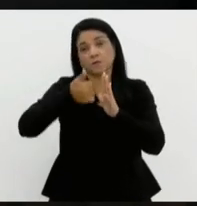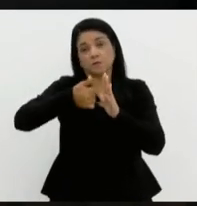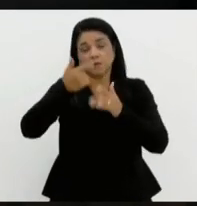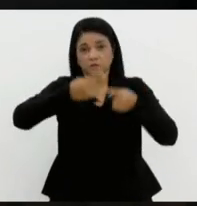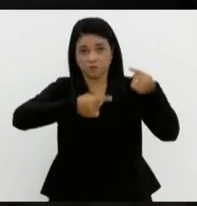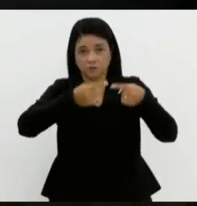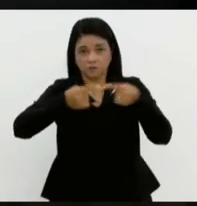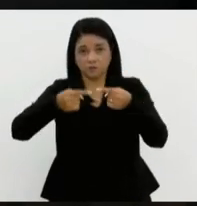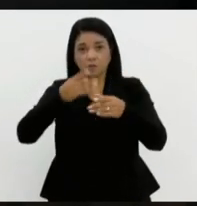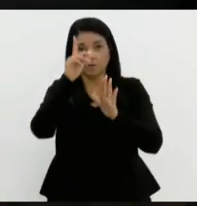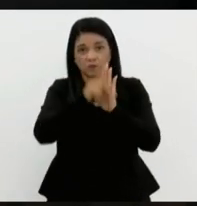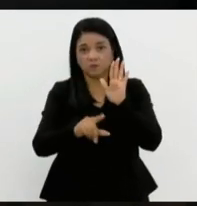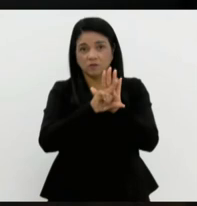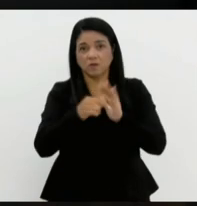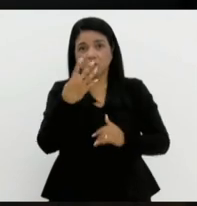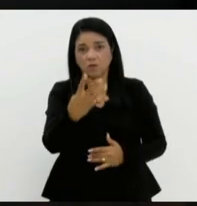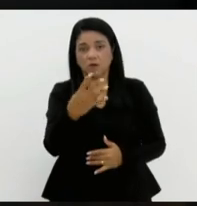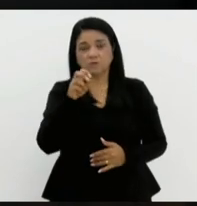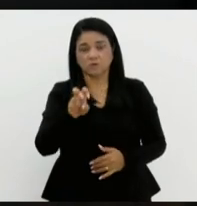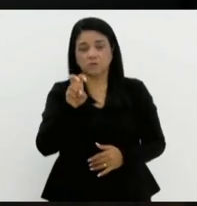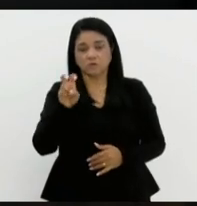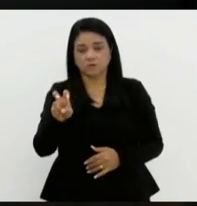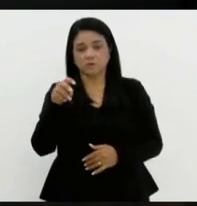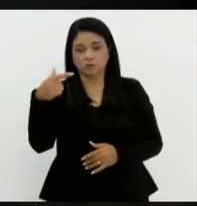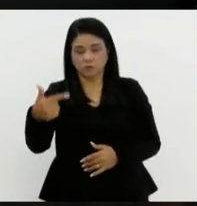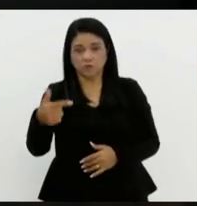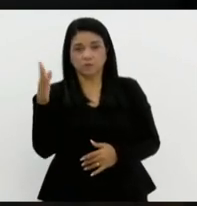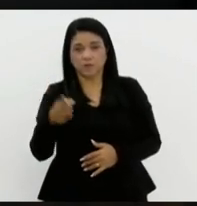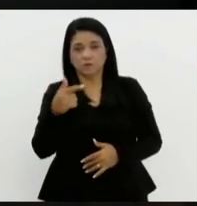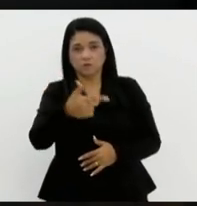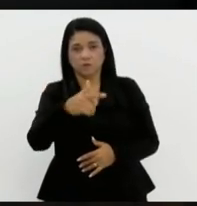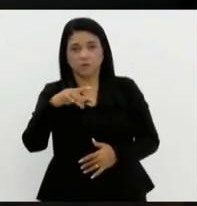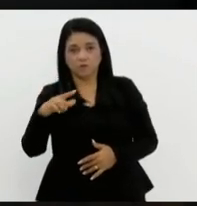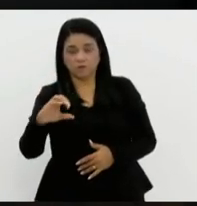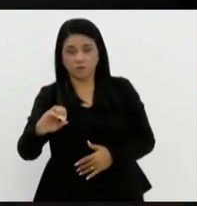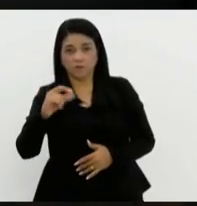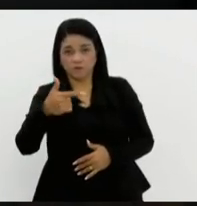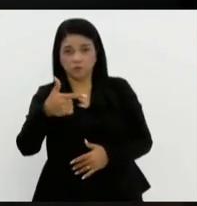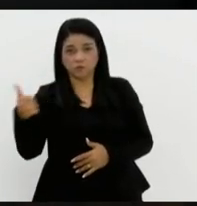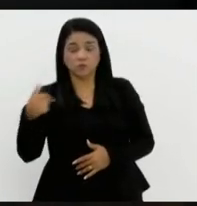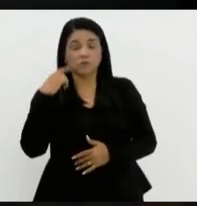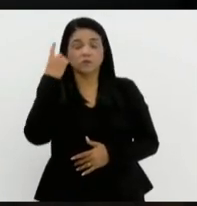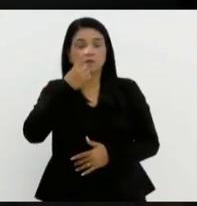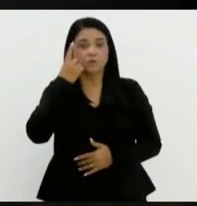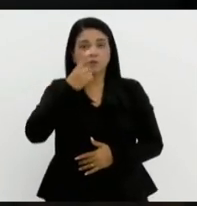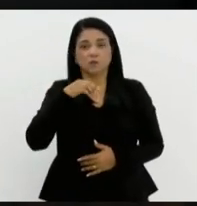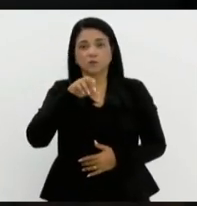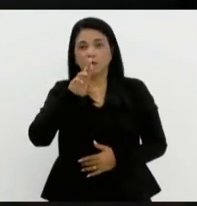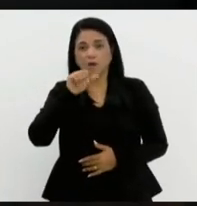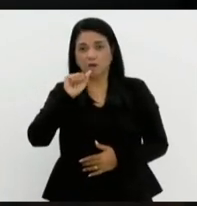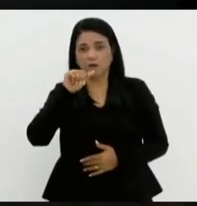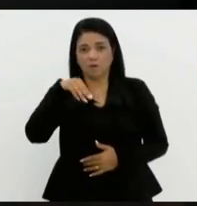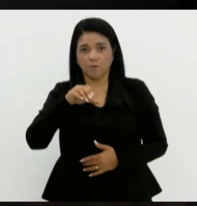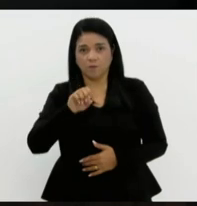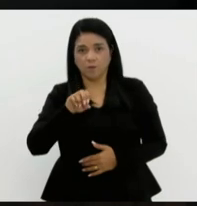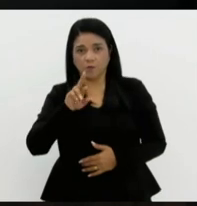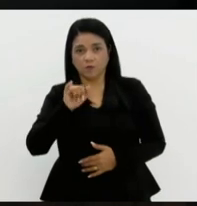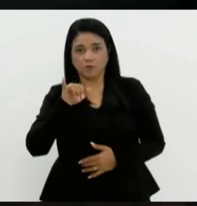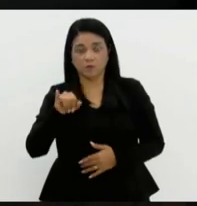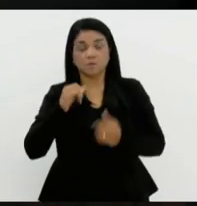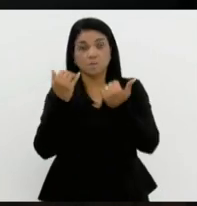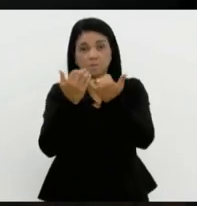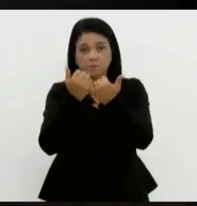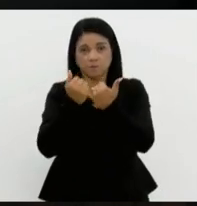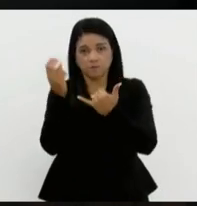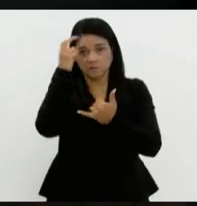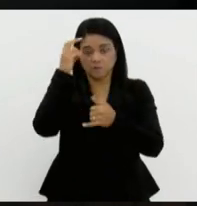discussão, projeto de lei número 4552 de 21, de autoria do deputado Rodrigo Amorim, que declara patrimônio